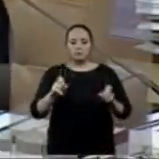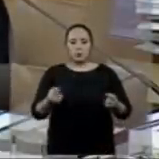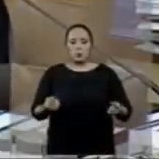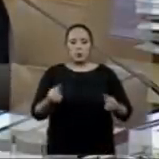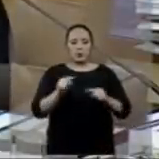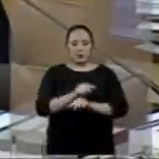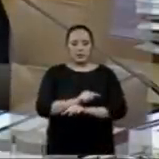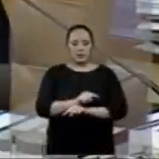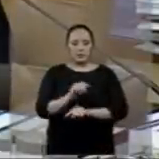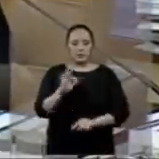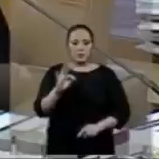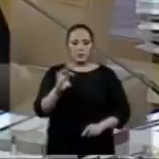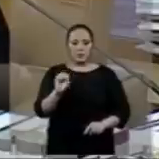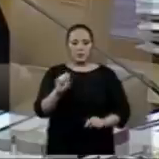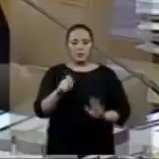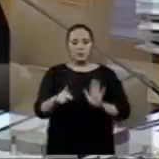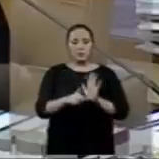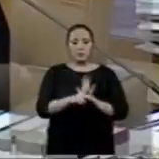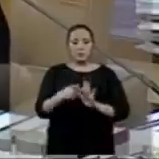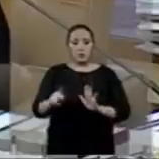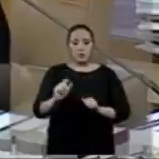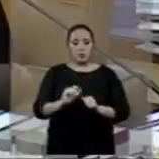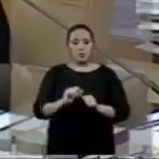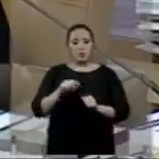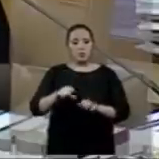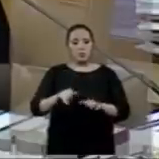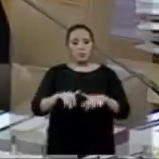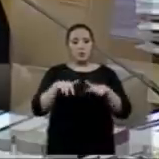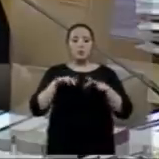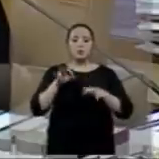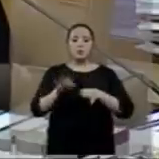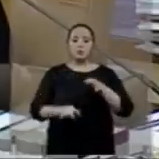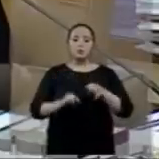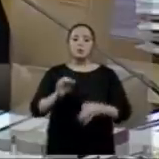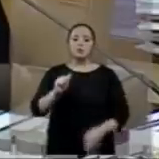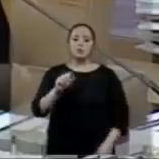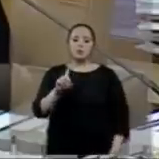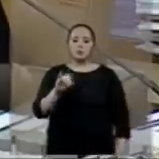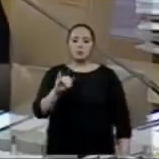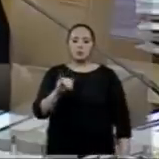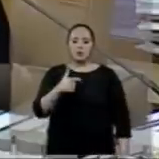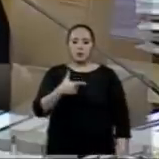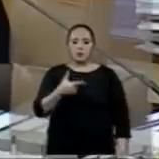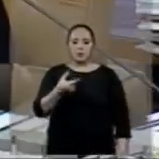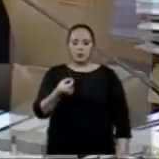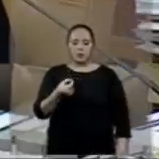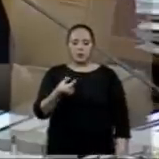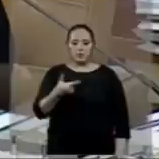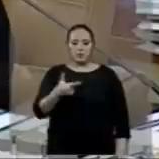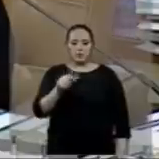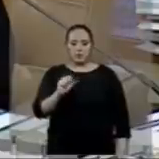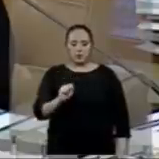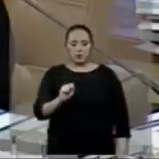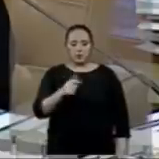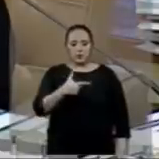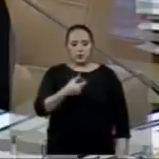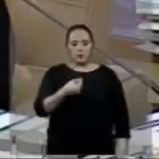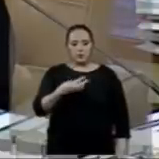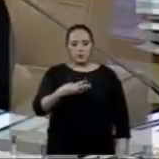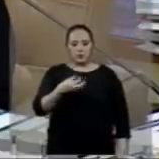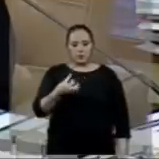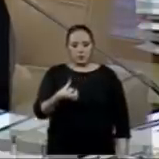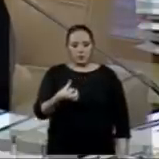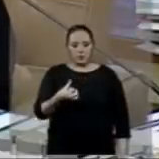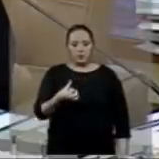foi firmada por este plenário ao julgamento das ADIs 2028, 2036, 2228